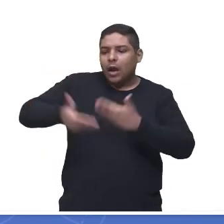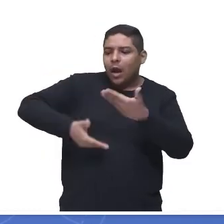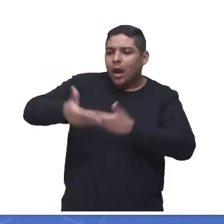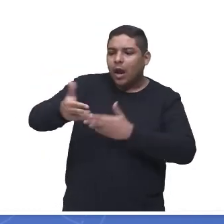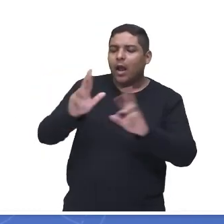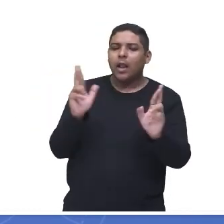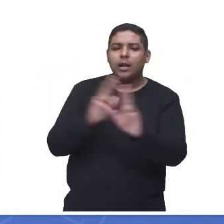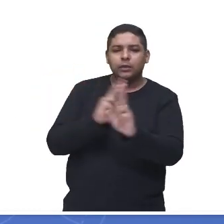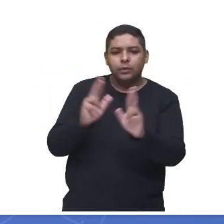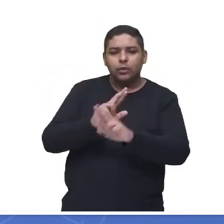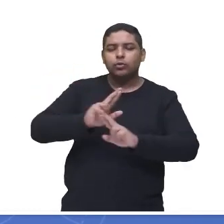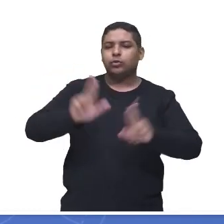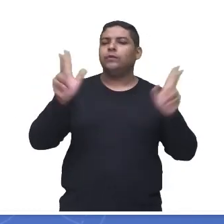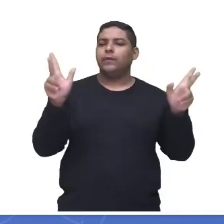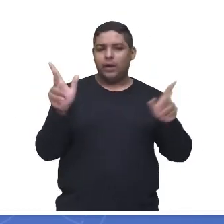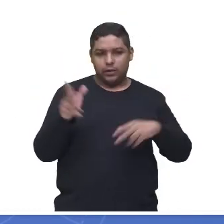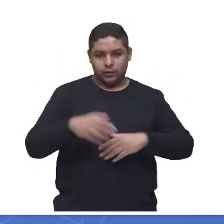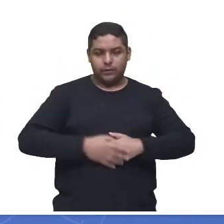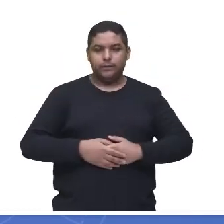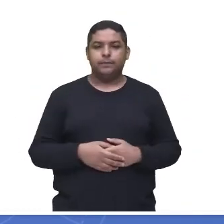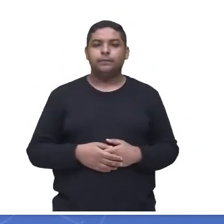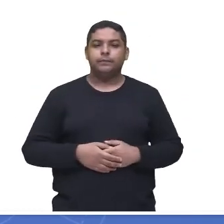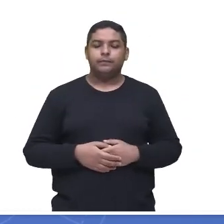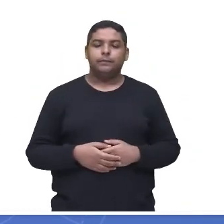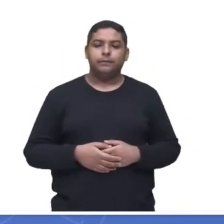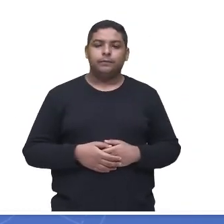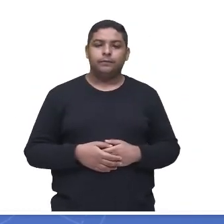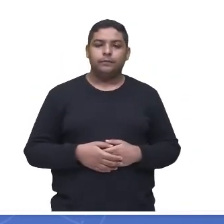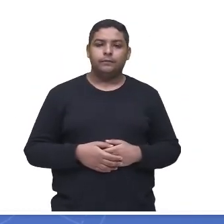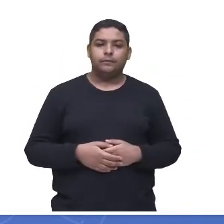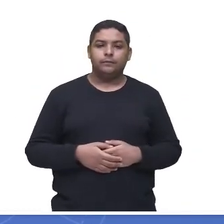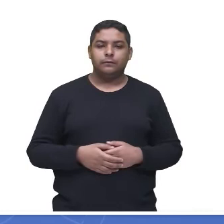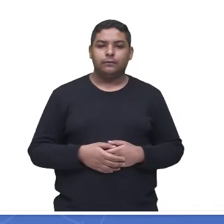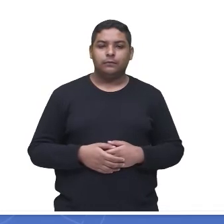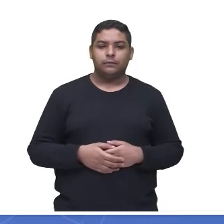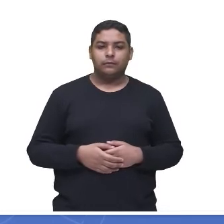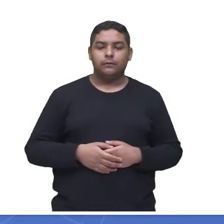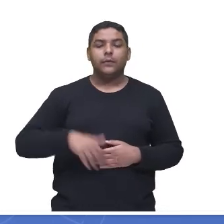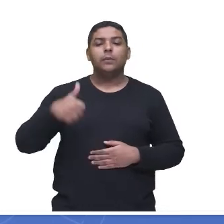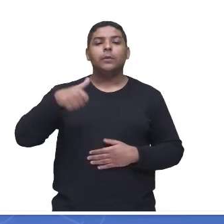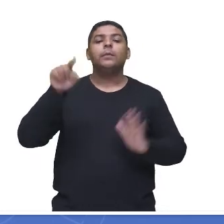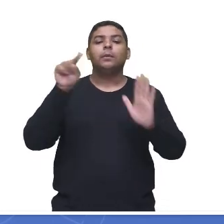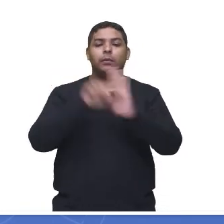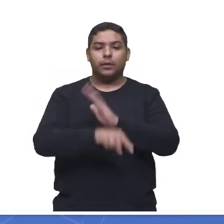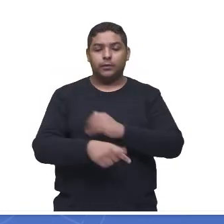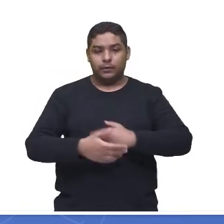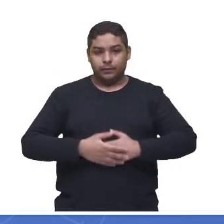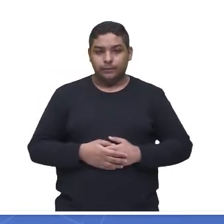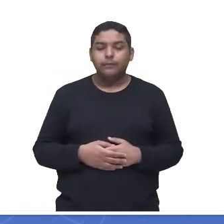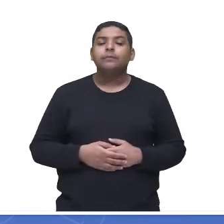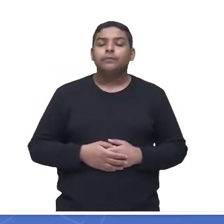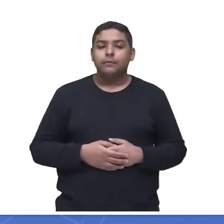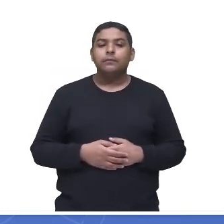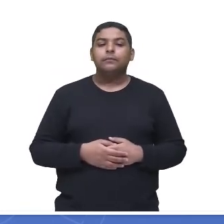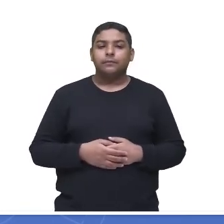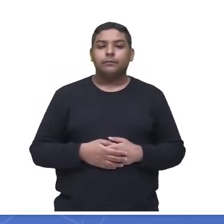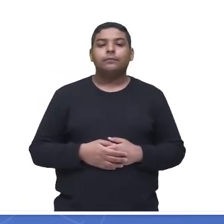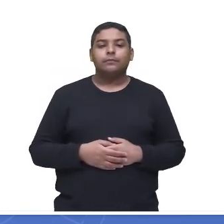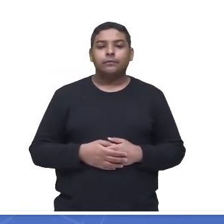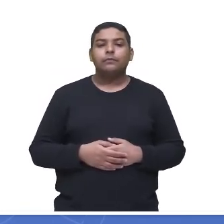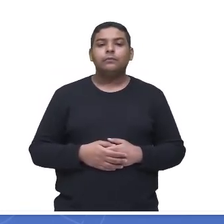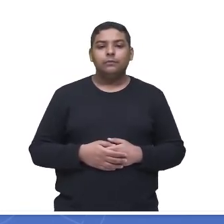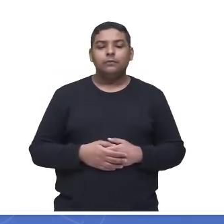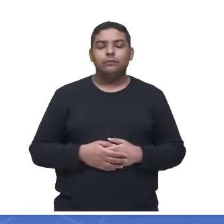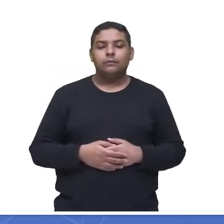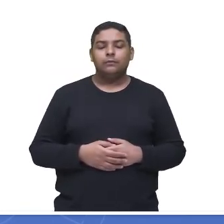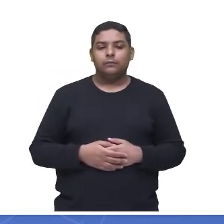com as coisas, né? Então, vejam bem, pessoal, essa primeira questão que nós colocamos para vocês, esse é o